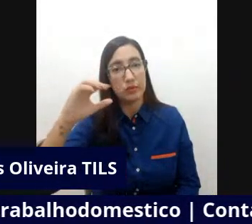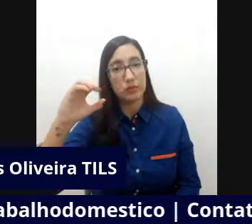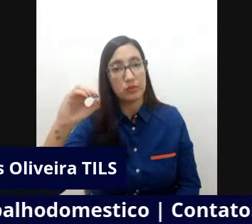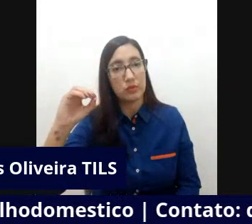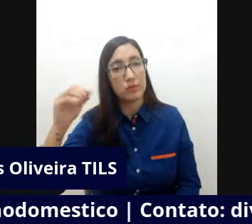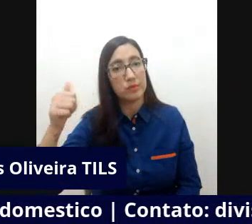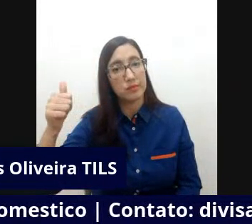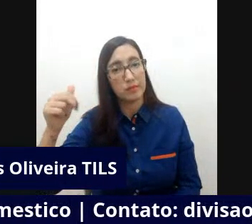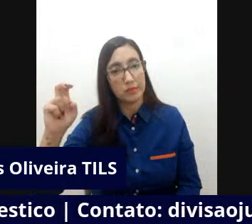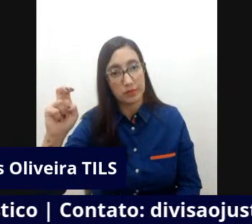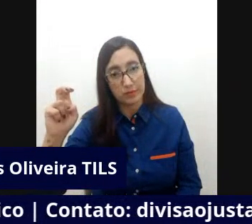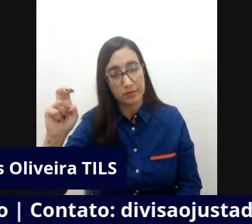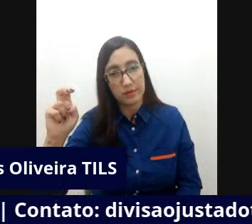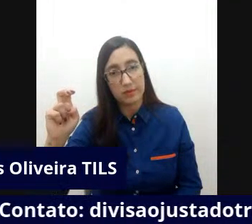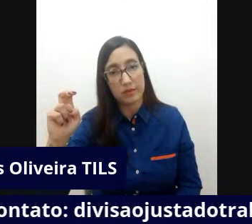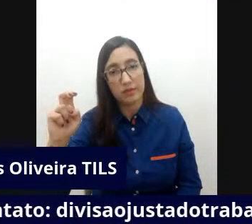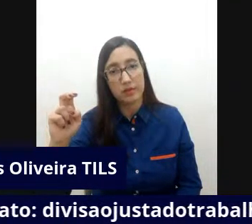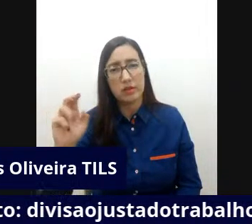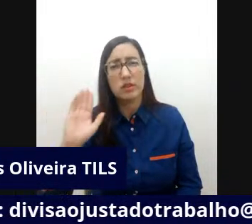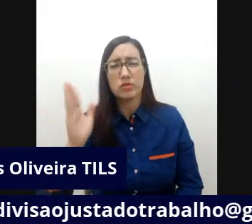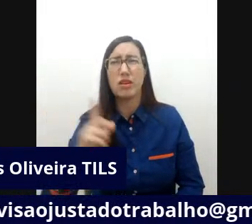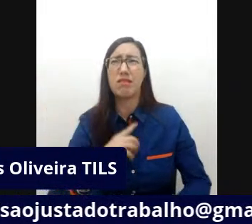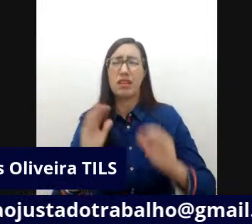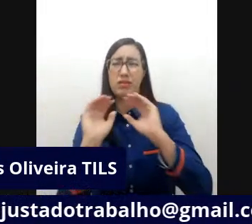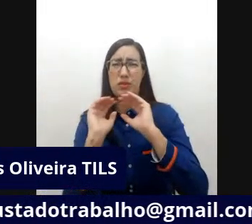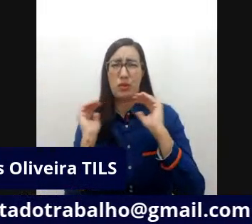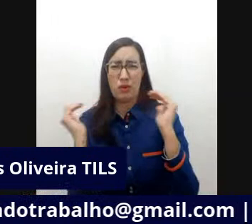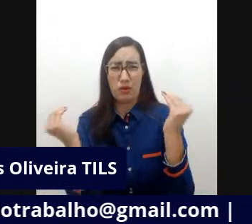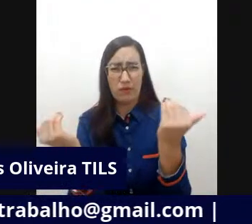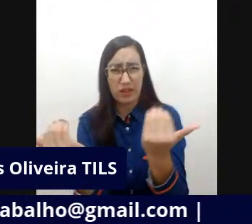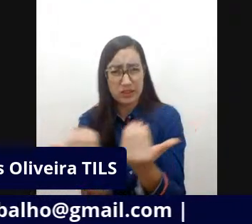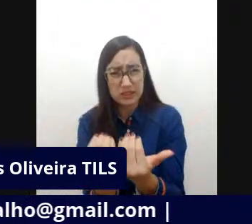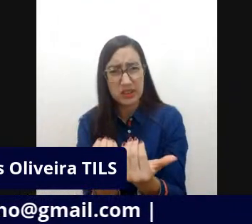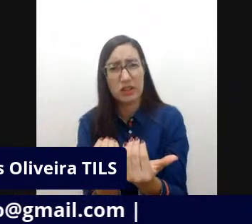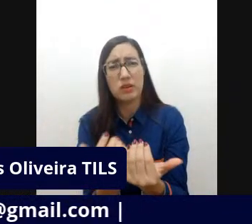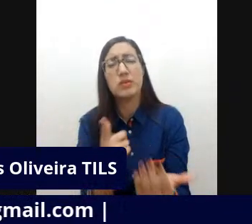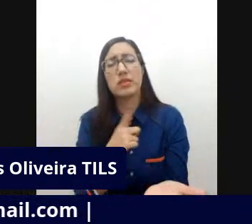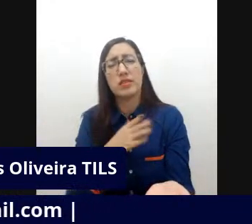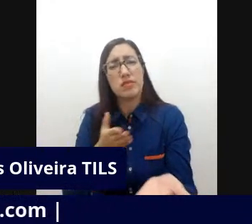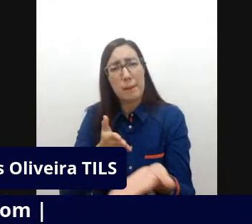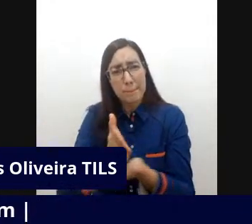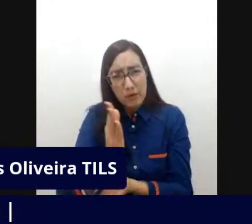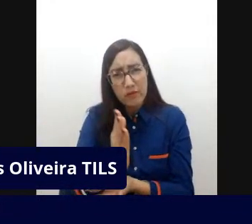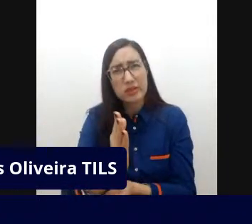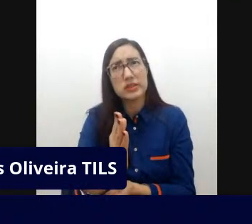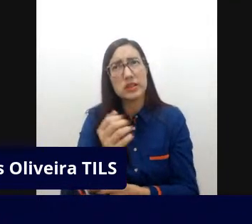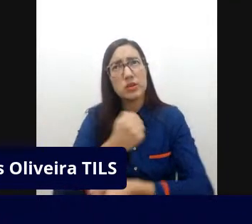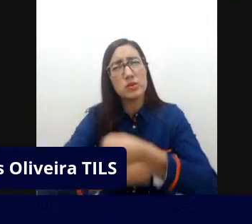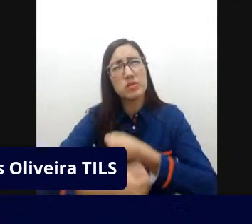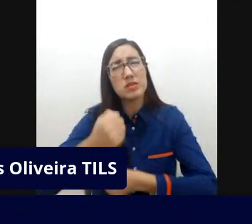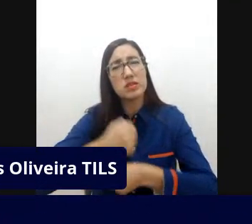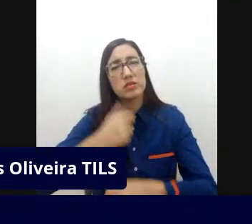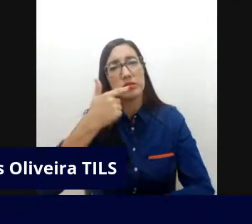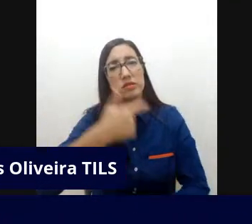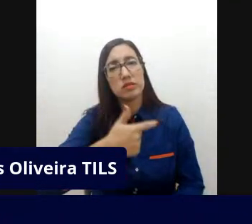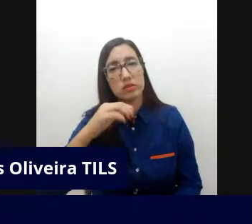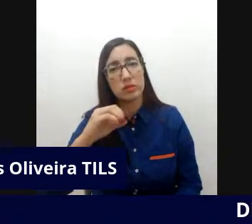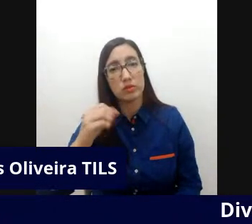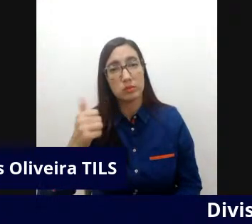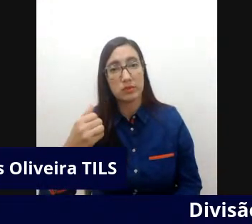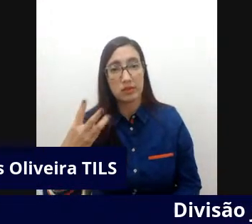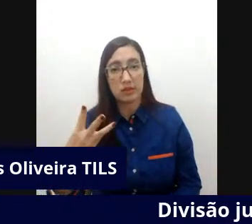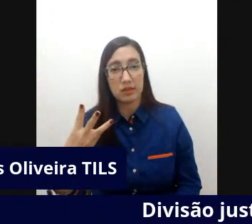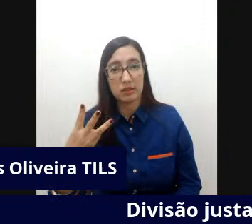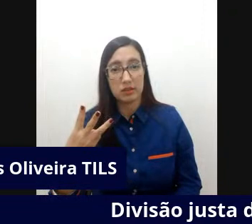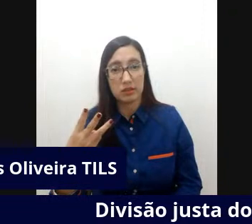a Convenção 89, teve a emenda constitucional aprovada em abril de 2013, e a única coisa que a gente conquistou naquele momento